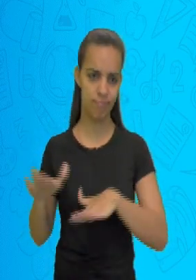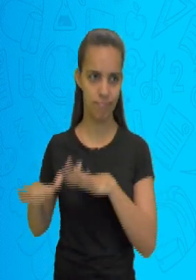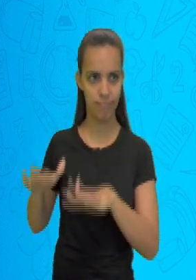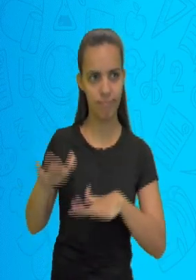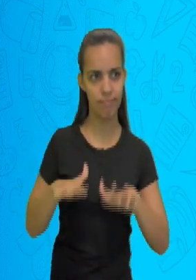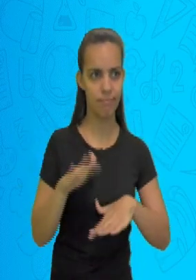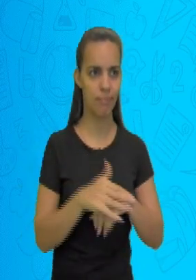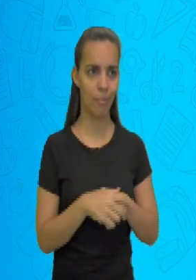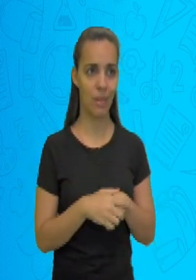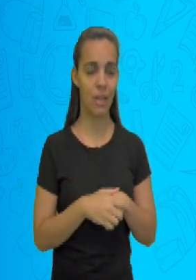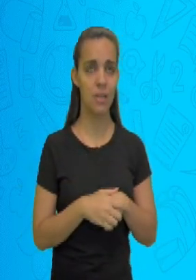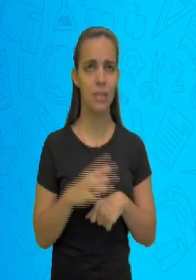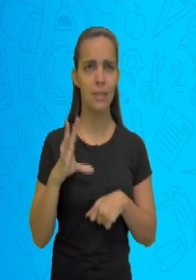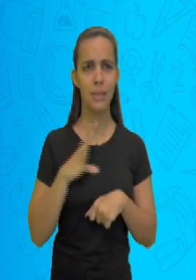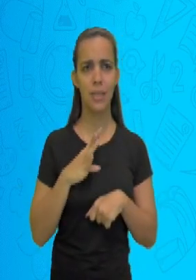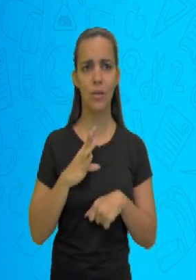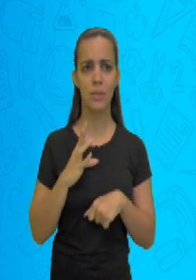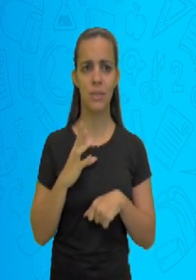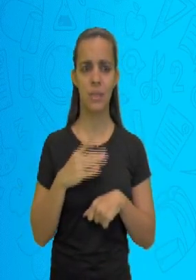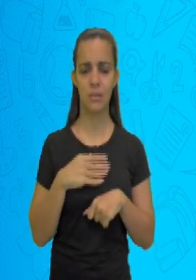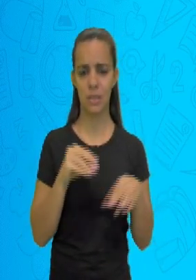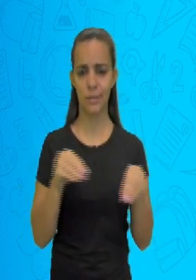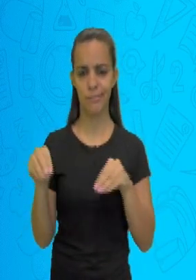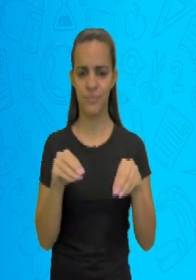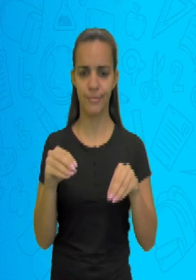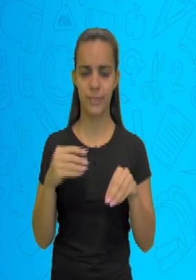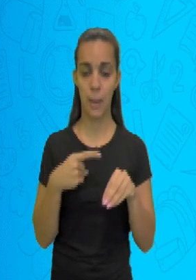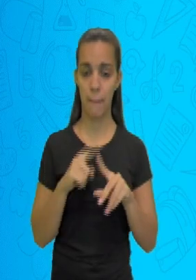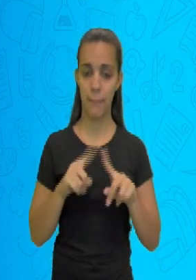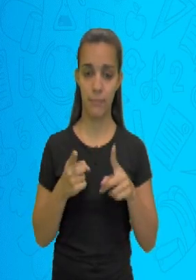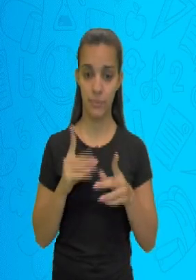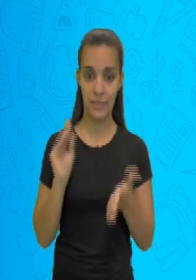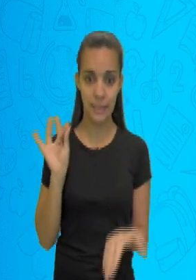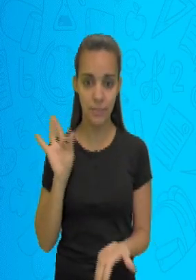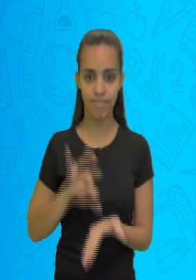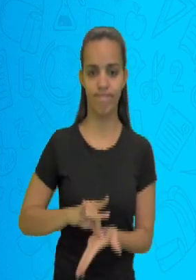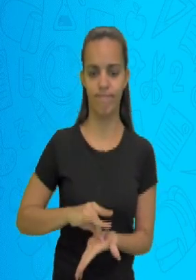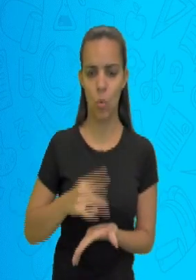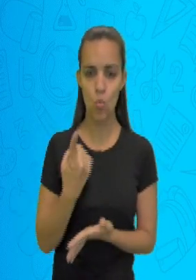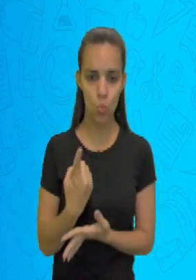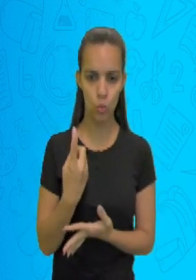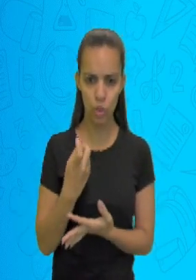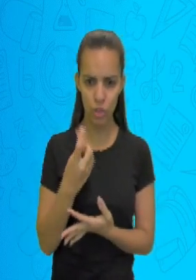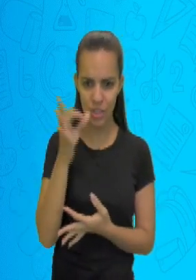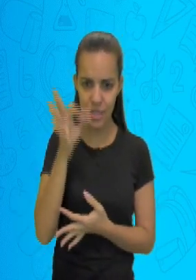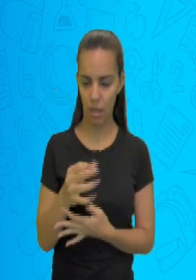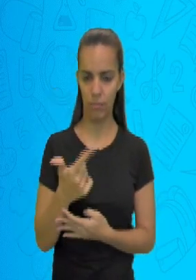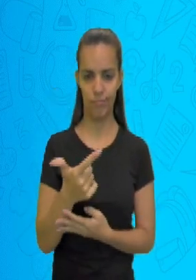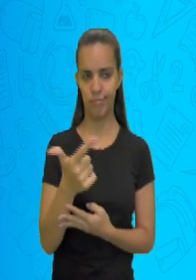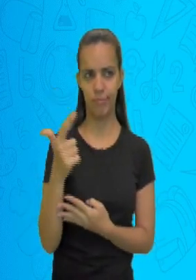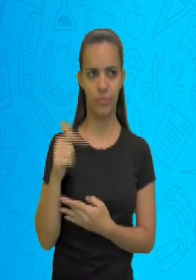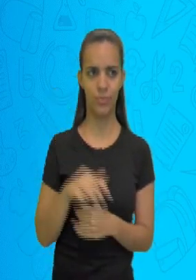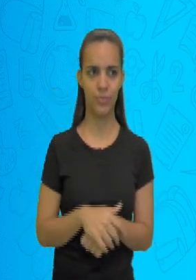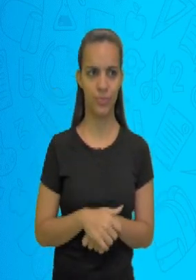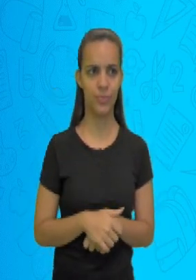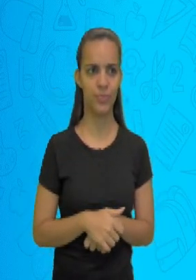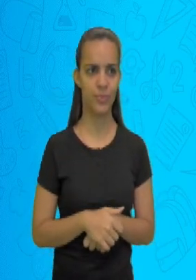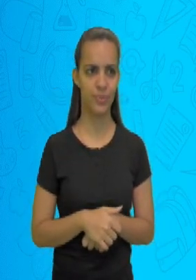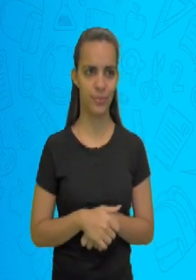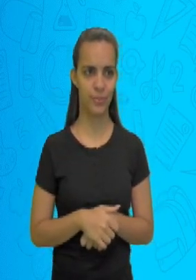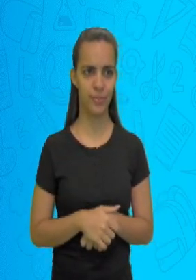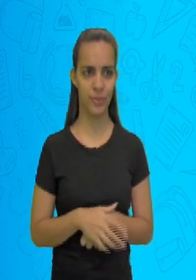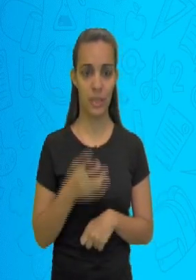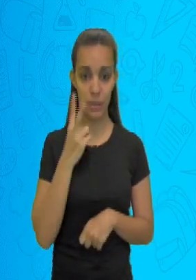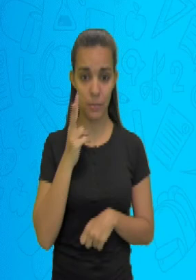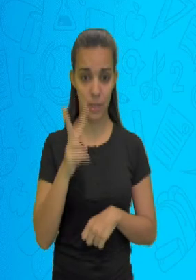não é marcada, determinada todos os anos da mesma forma. Por isso, a importância de verificar a data o ano do